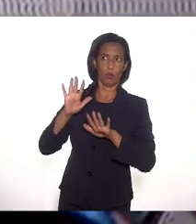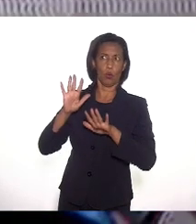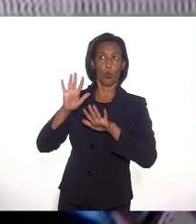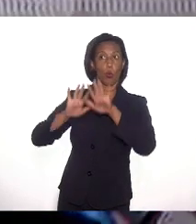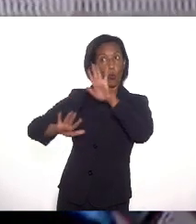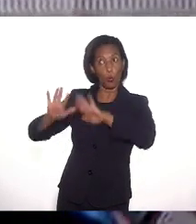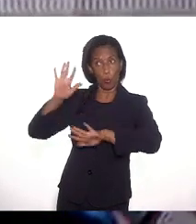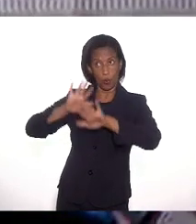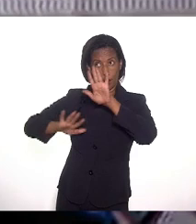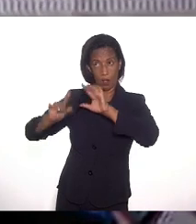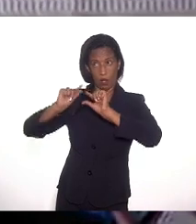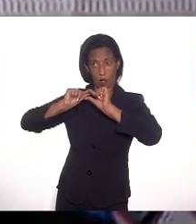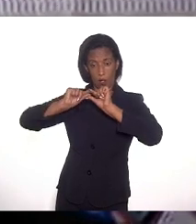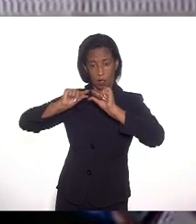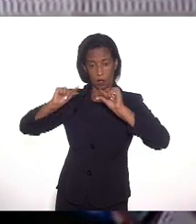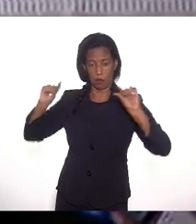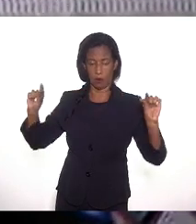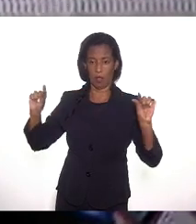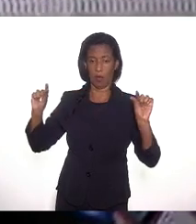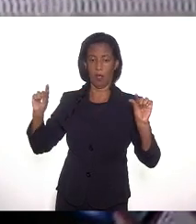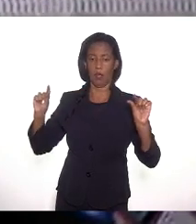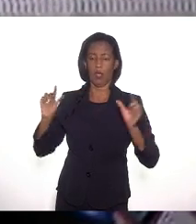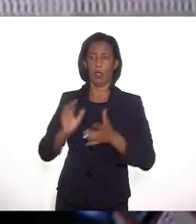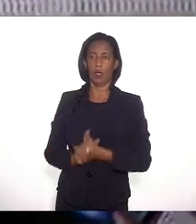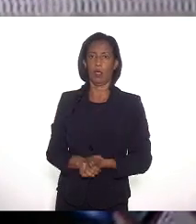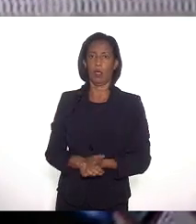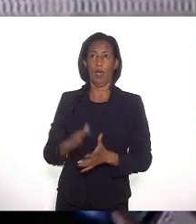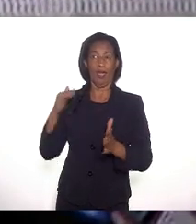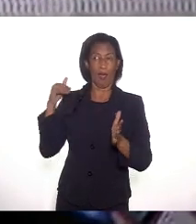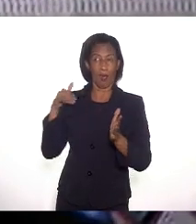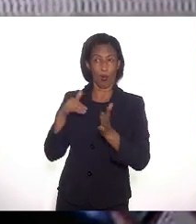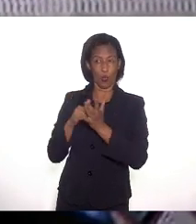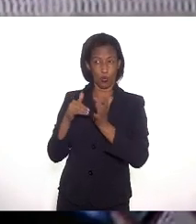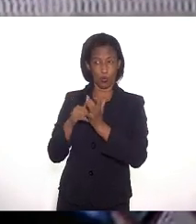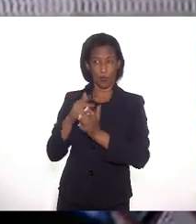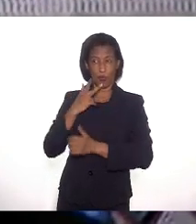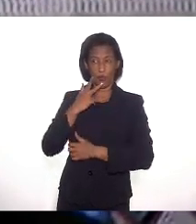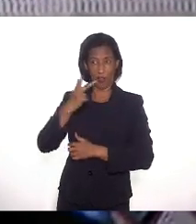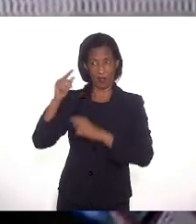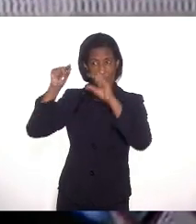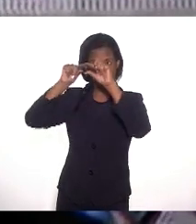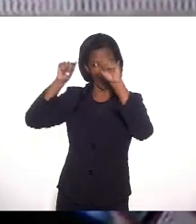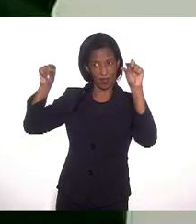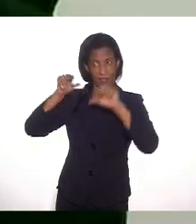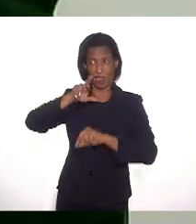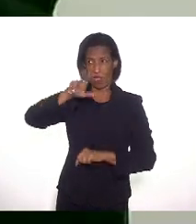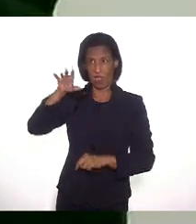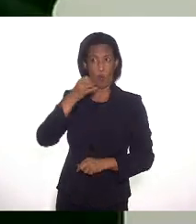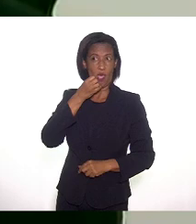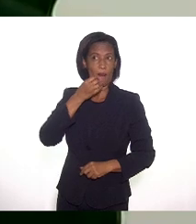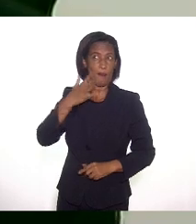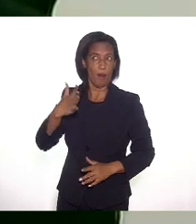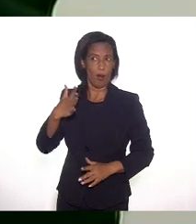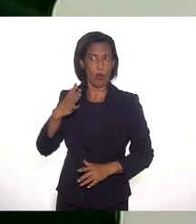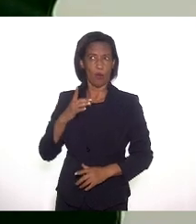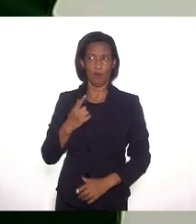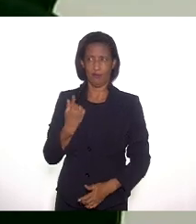essa frase. A última vez que ela foi usada, o resultado não foi bom. Não me deixem